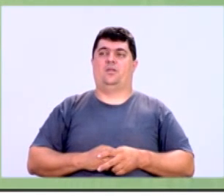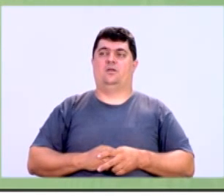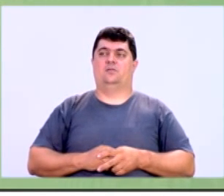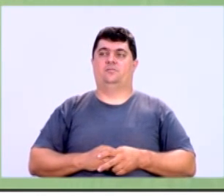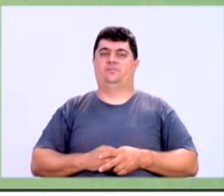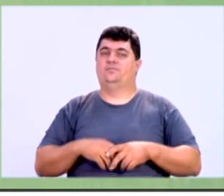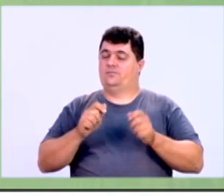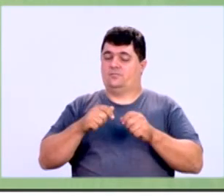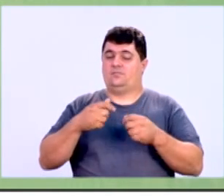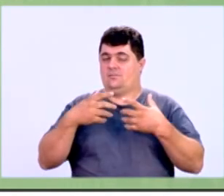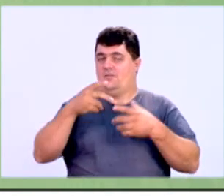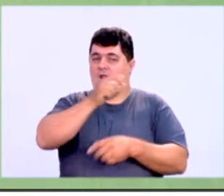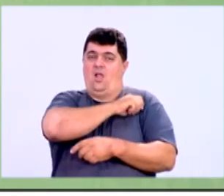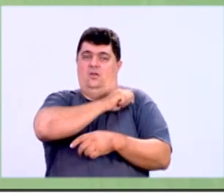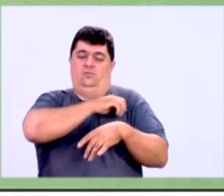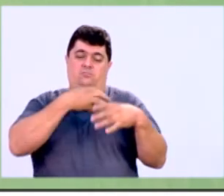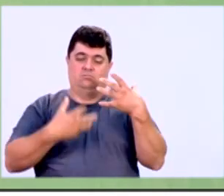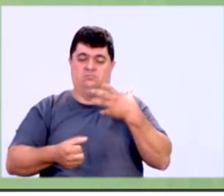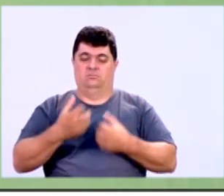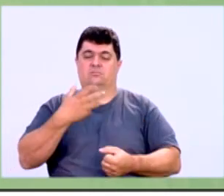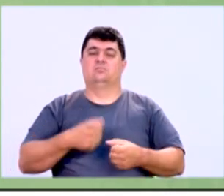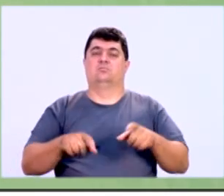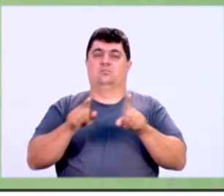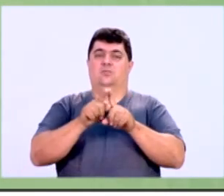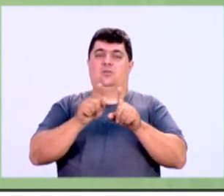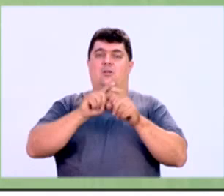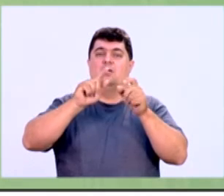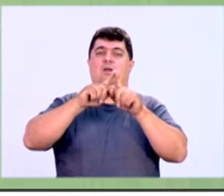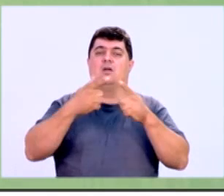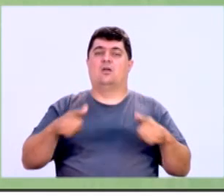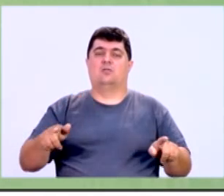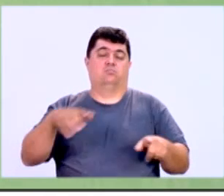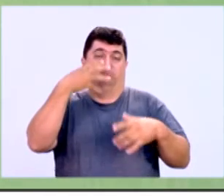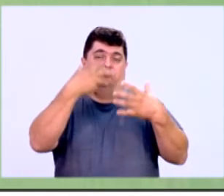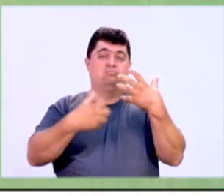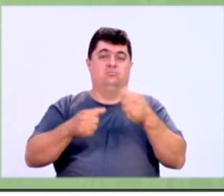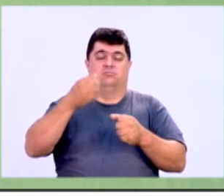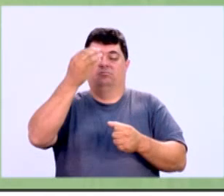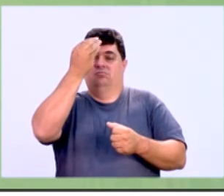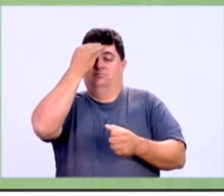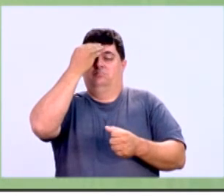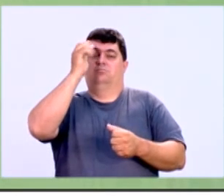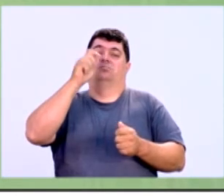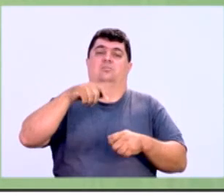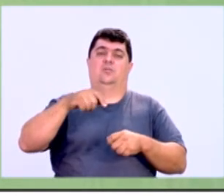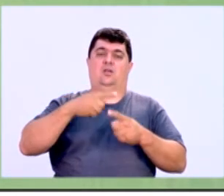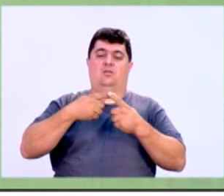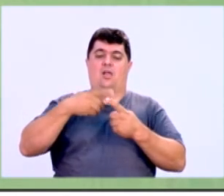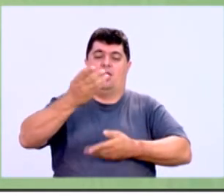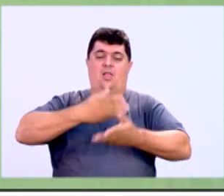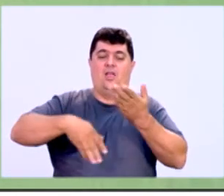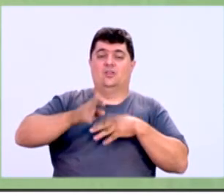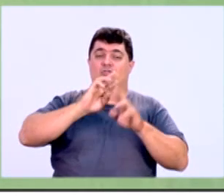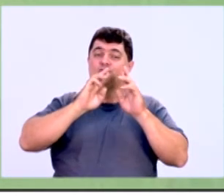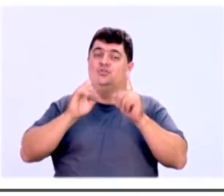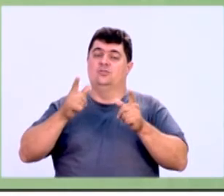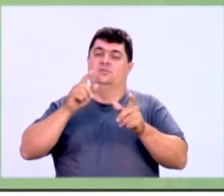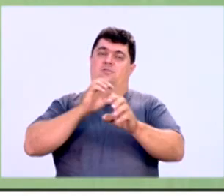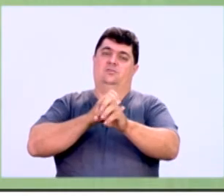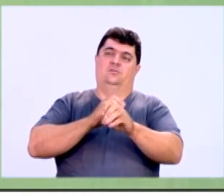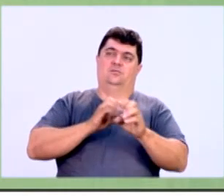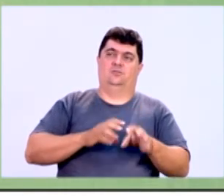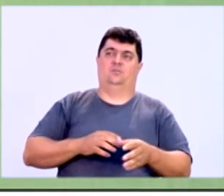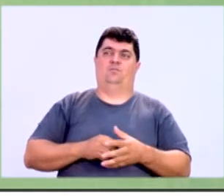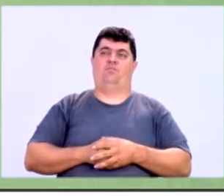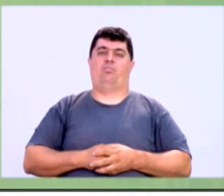ele, através daquilo, ele aprendendo o significado, a gramática. Então, são formas dinâmicas da gente estar ministrando os